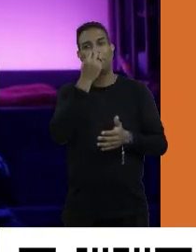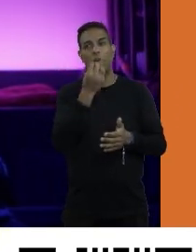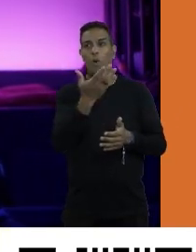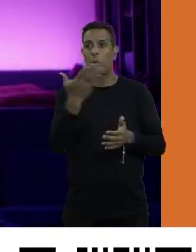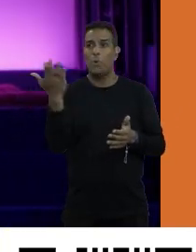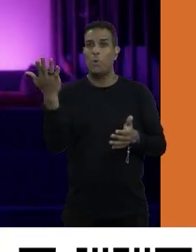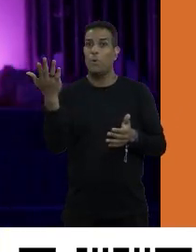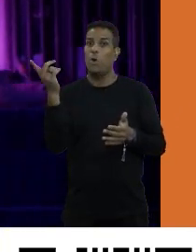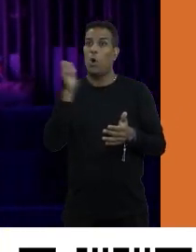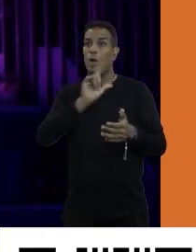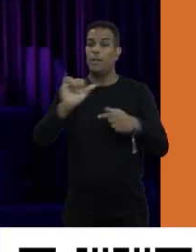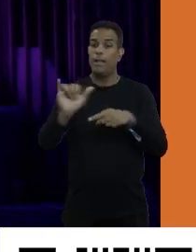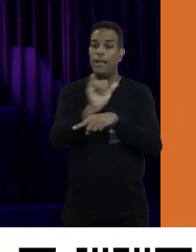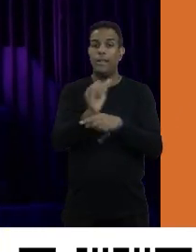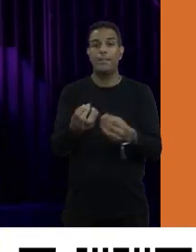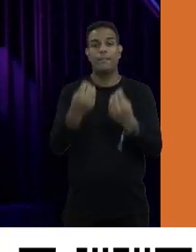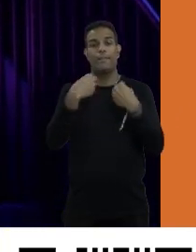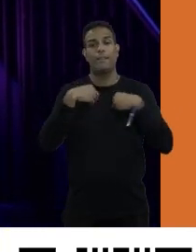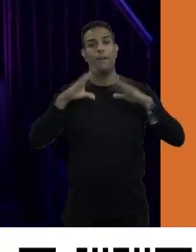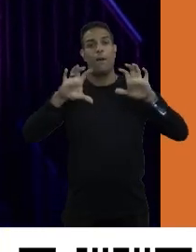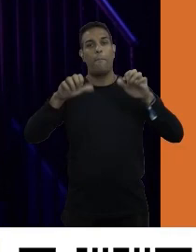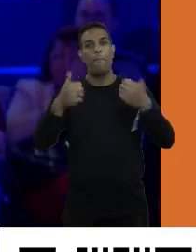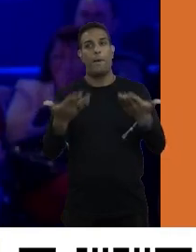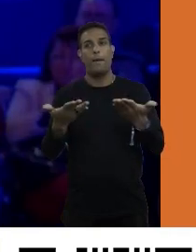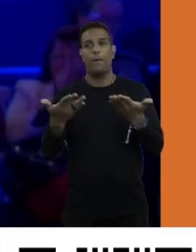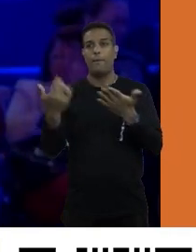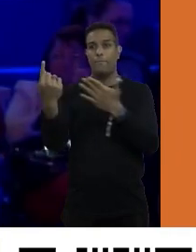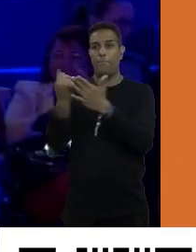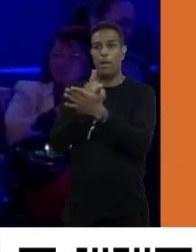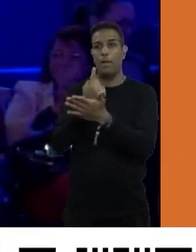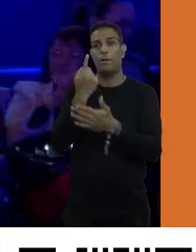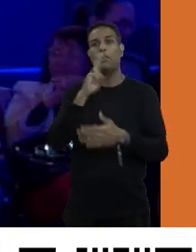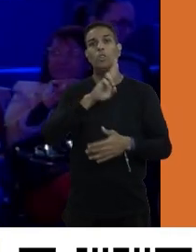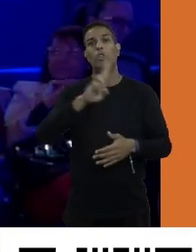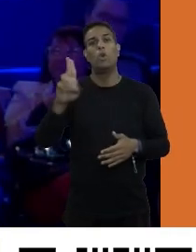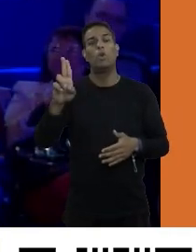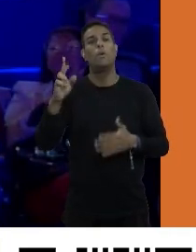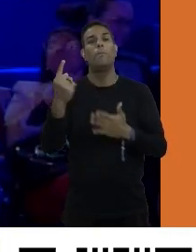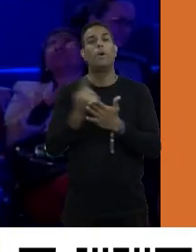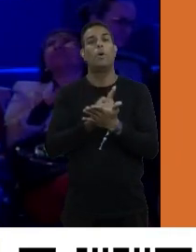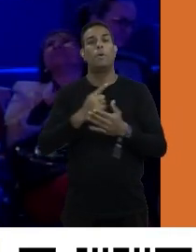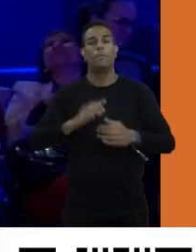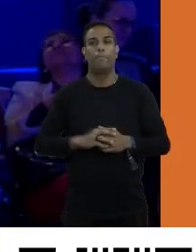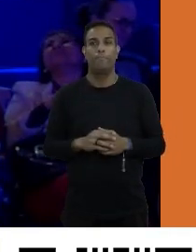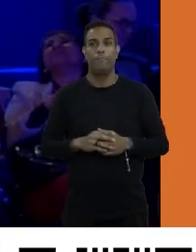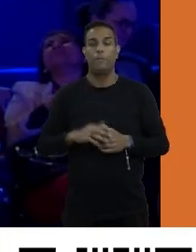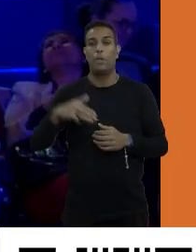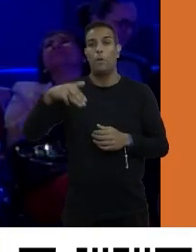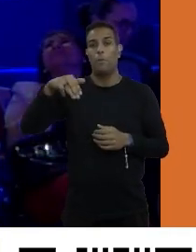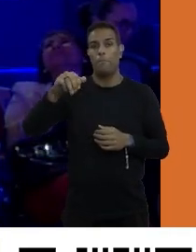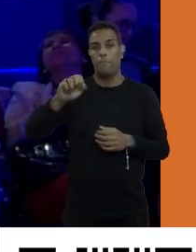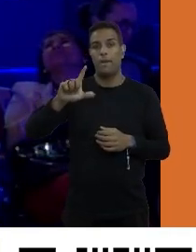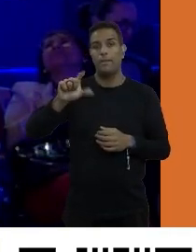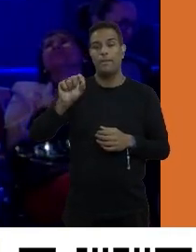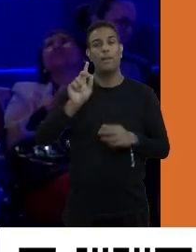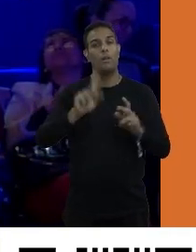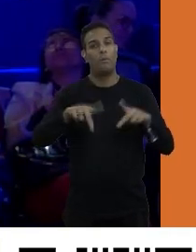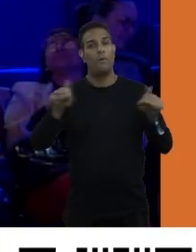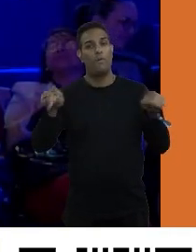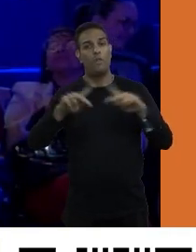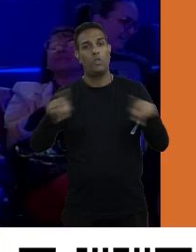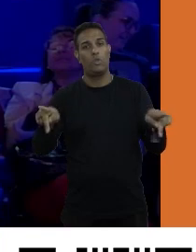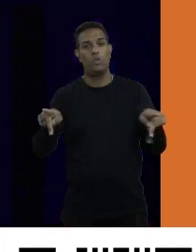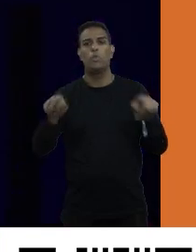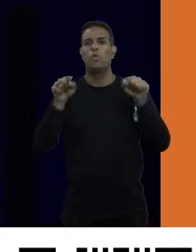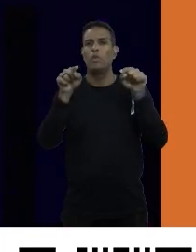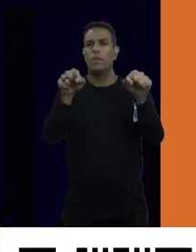Pedrão. Imprevistos que vêm pro bem. Com certeza. Temos a nossa próxima pergunta. Me fala o seu nome e sua pergunta. É Marcelo Jordão, eu sou professor.